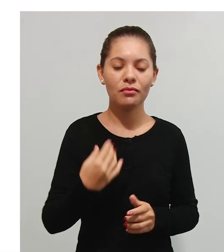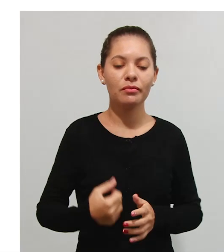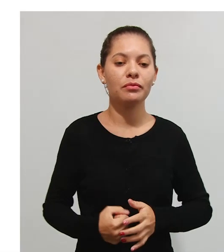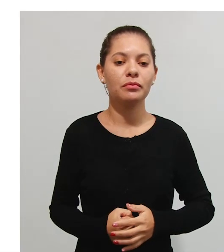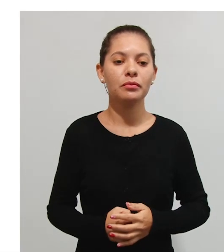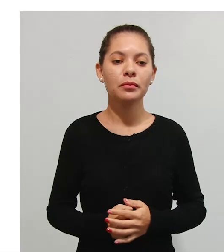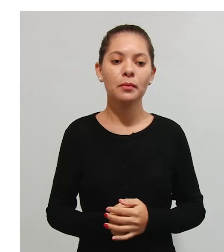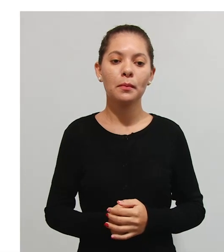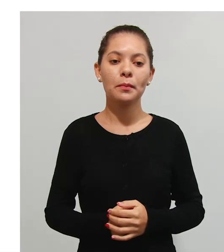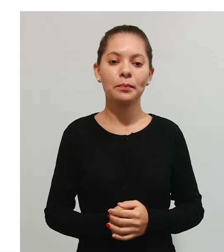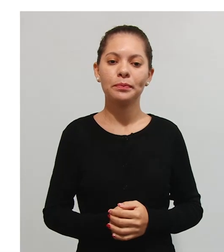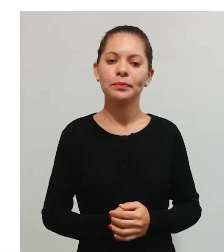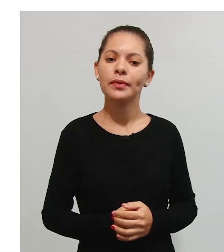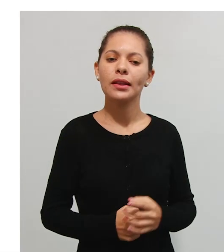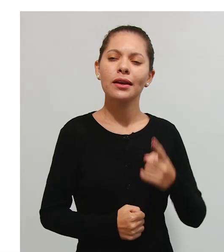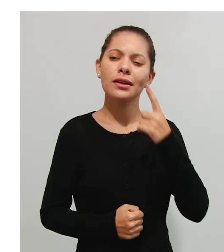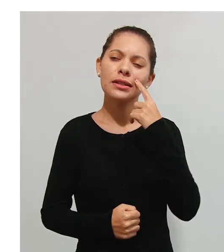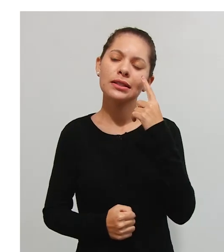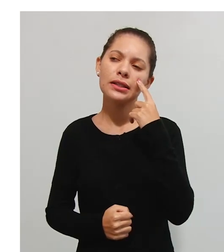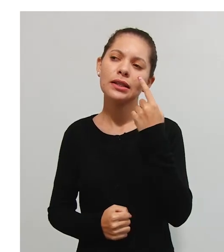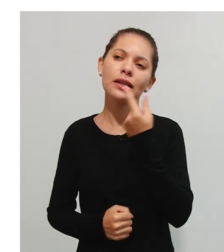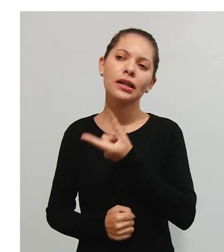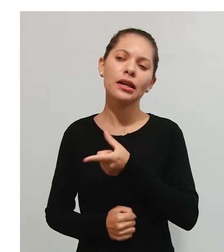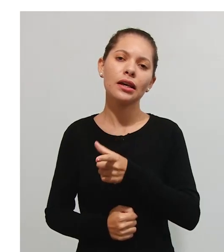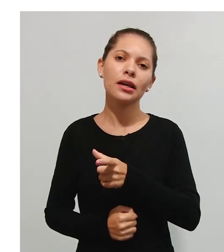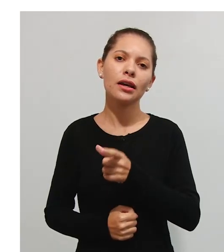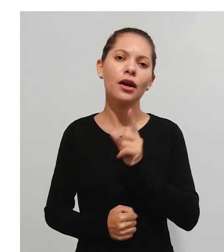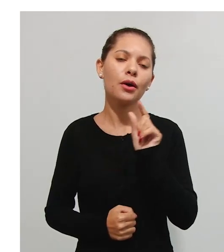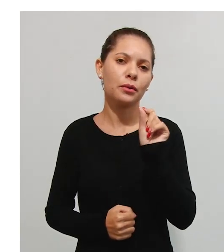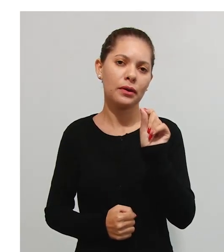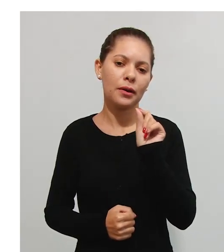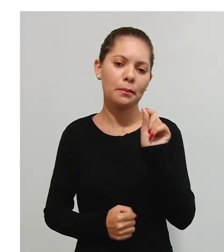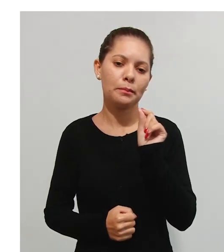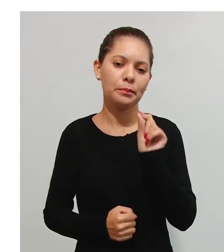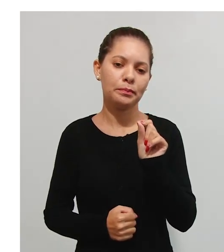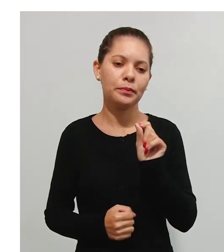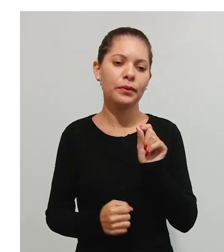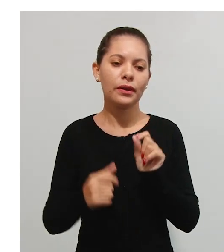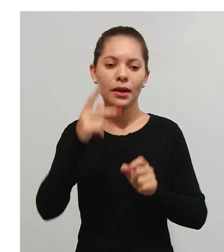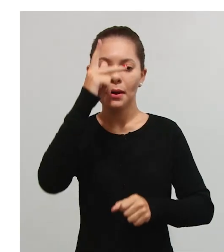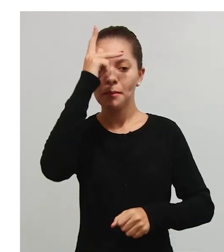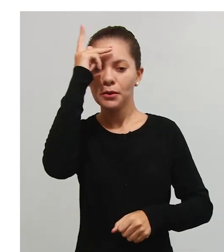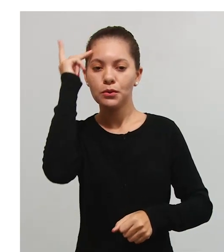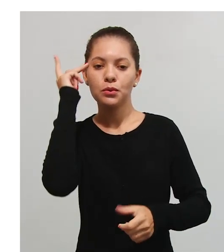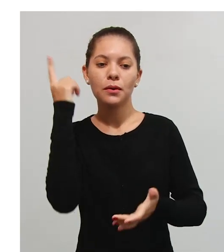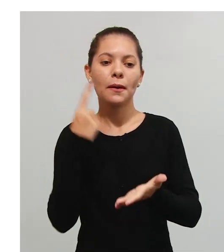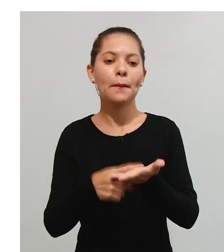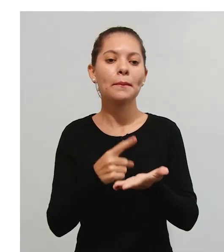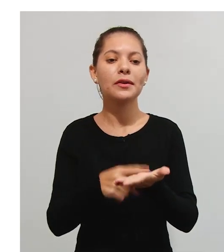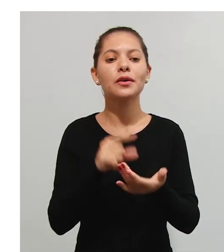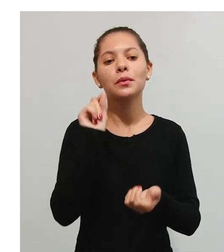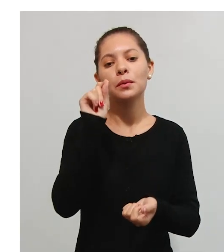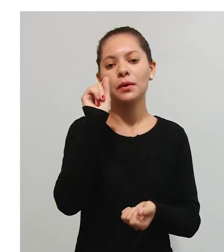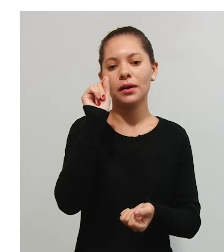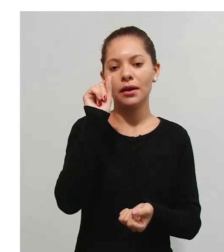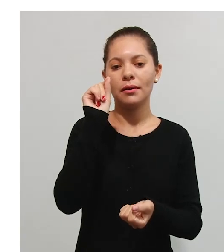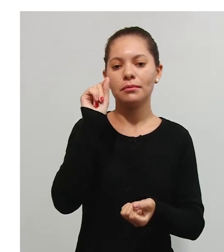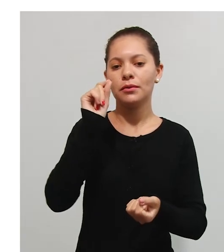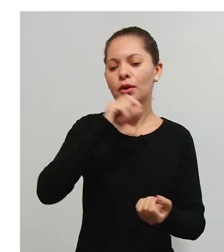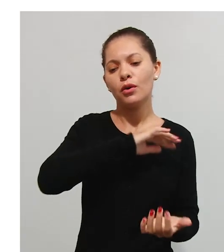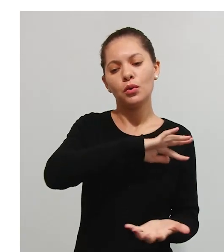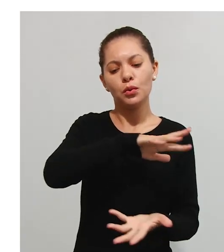empreendedor social. O empreendedor social é a pessoa comprometida com as causas